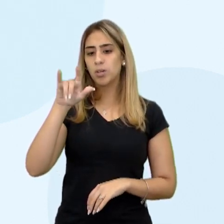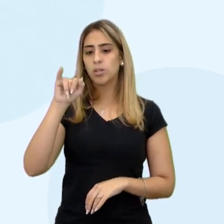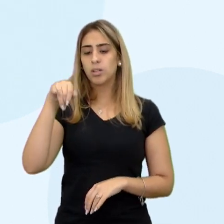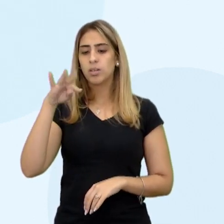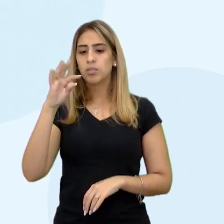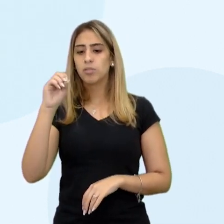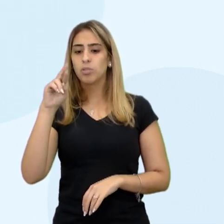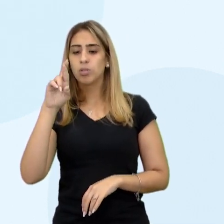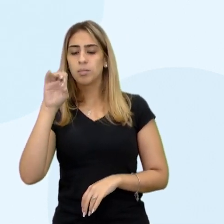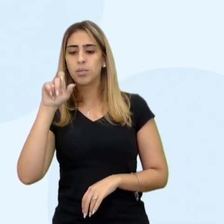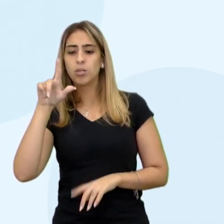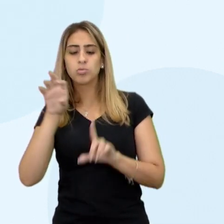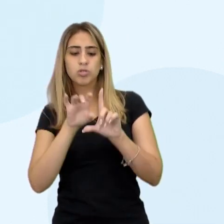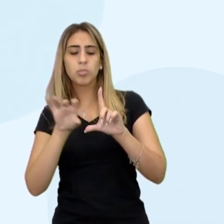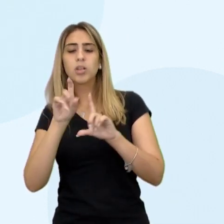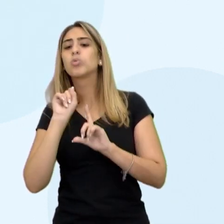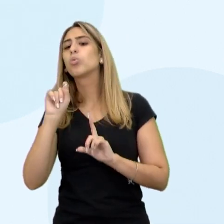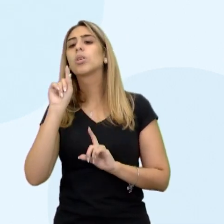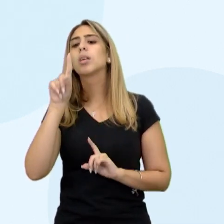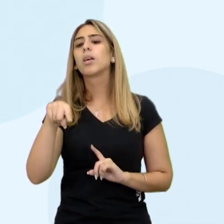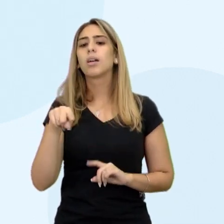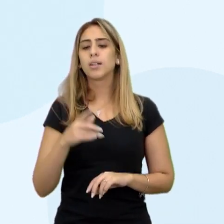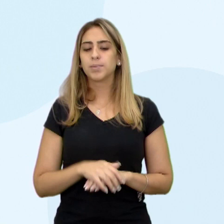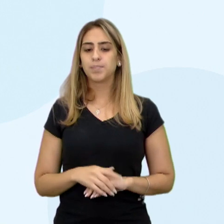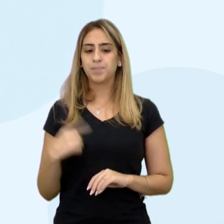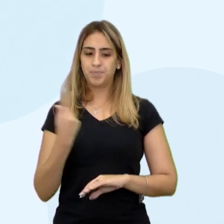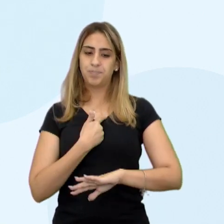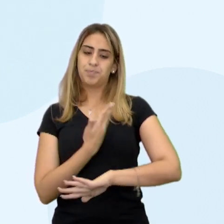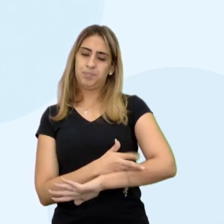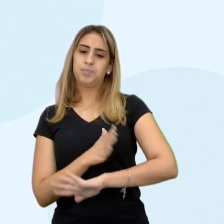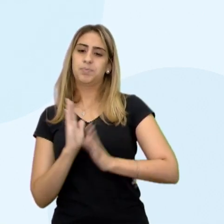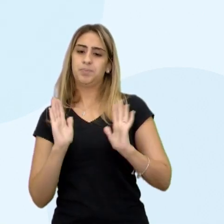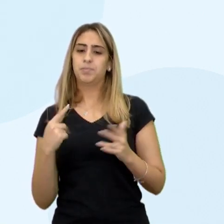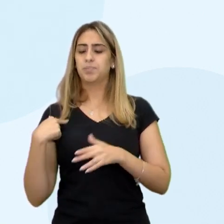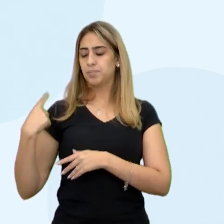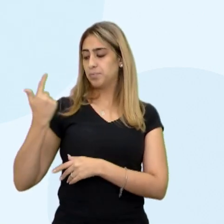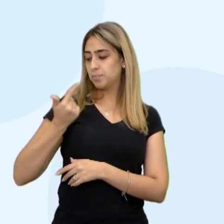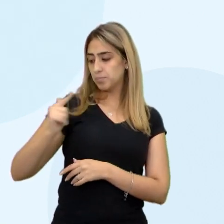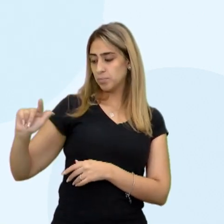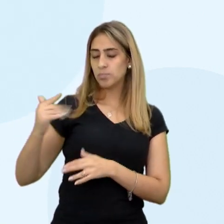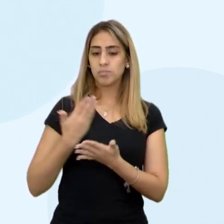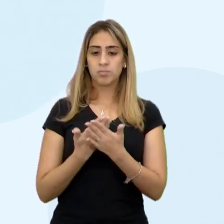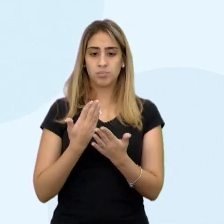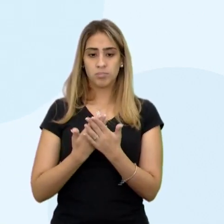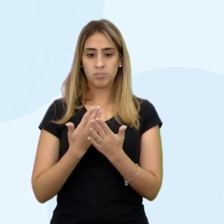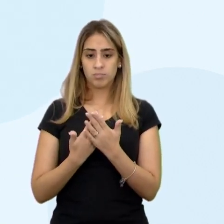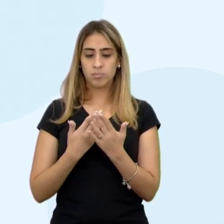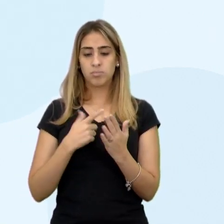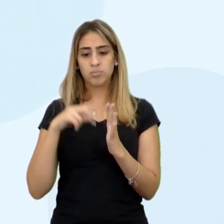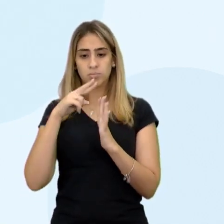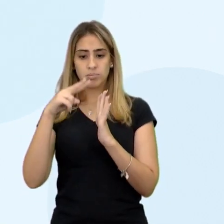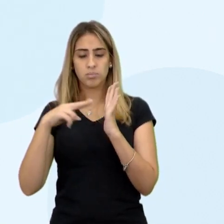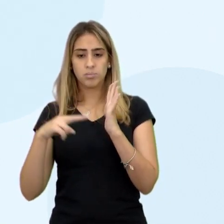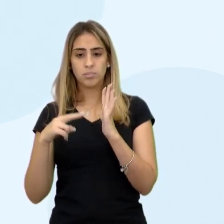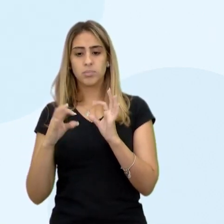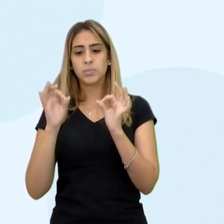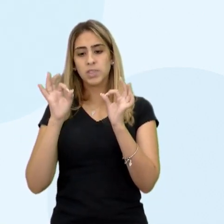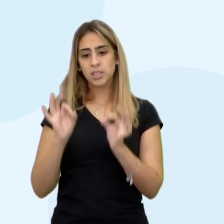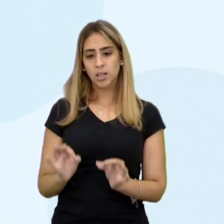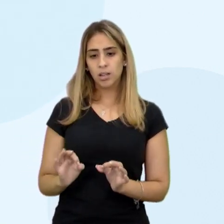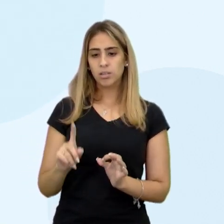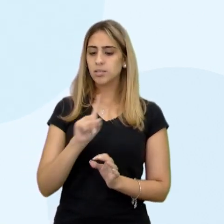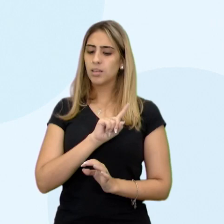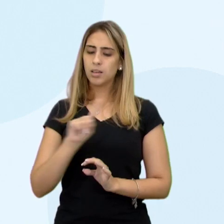gente vai entender um pouquinho do que é a leitura de imagens. Exercitamos aqui. Aí nas próximas aulas nós faremos algumas leituras formais